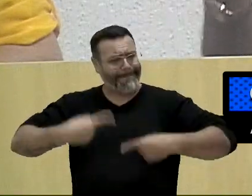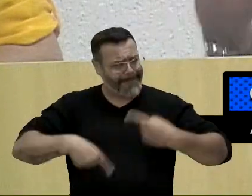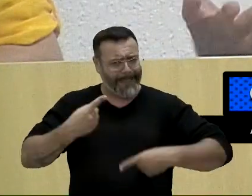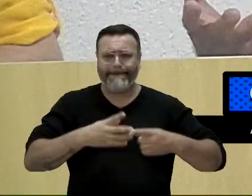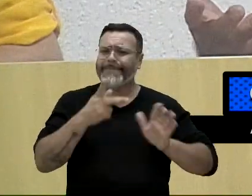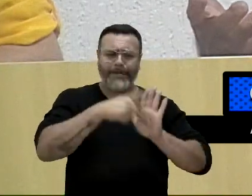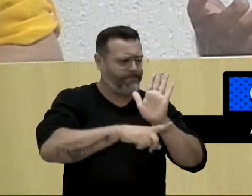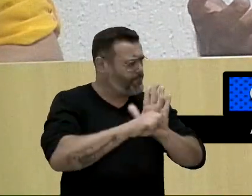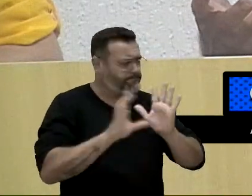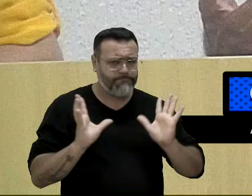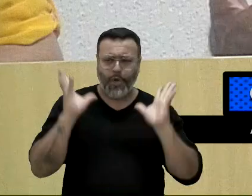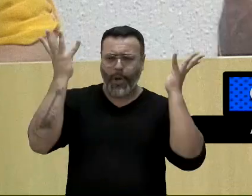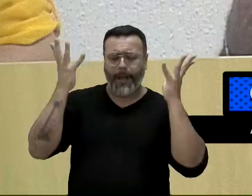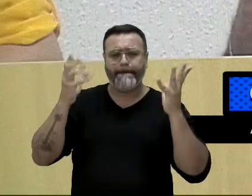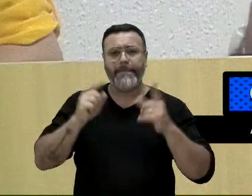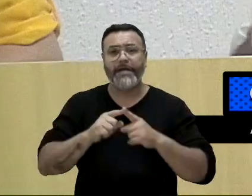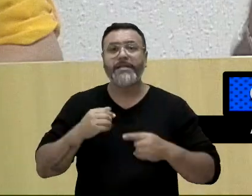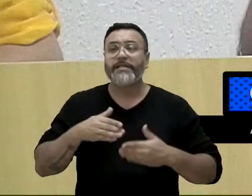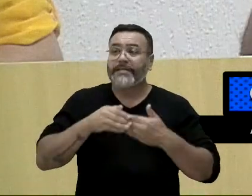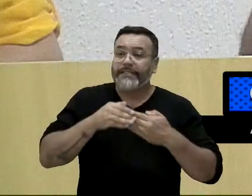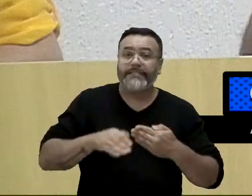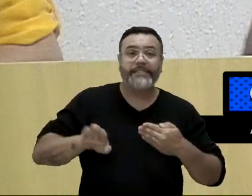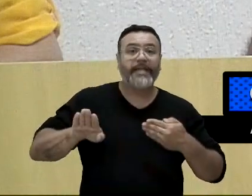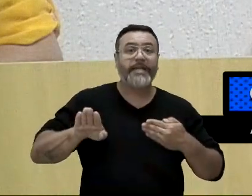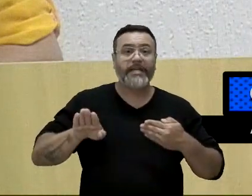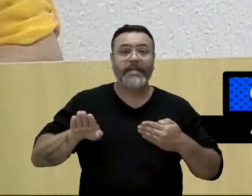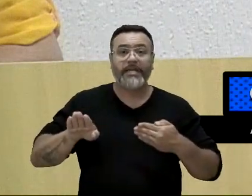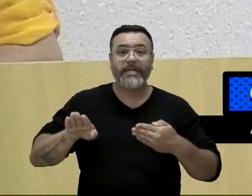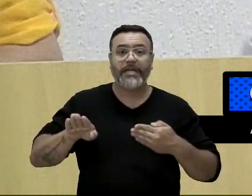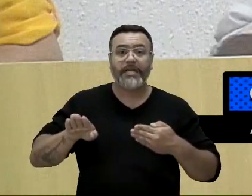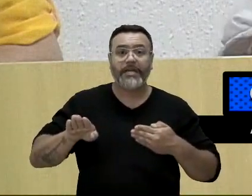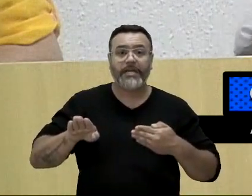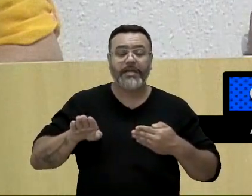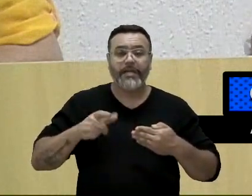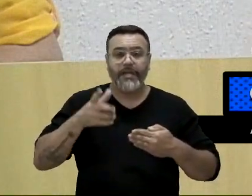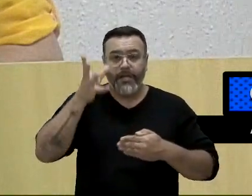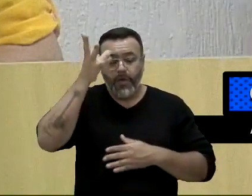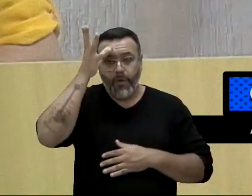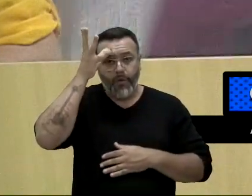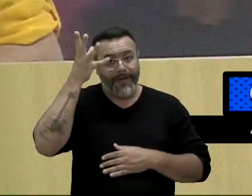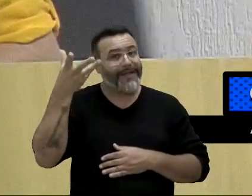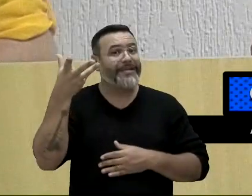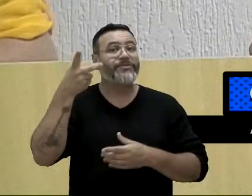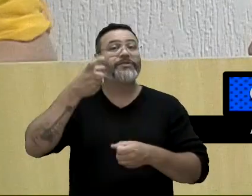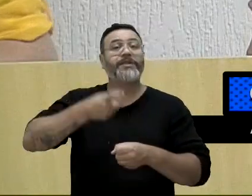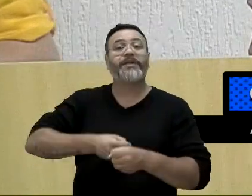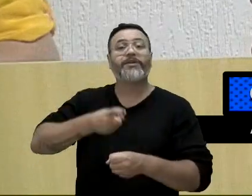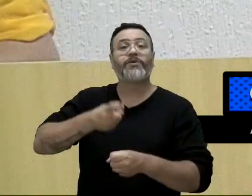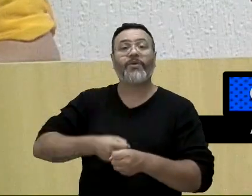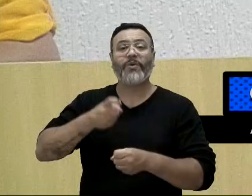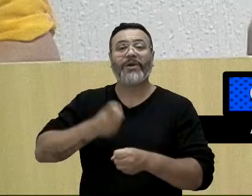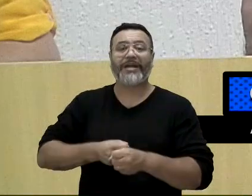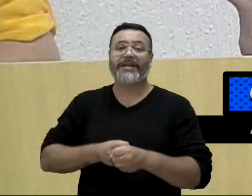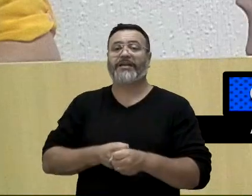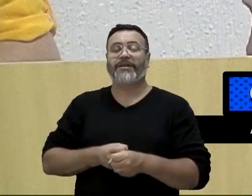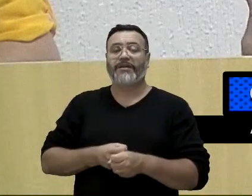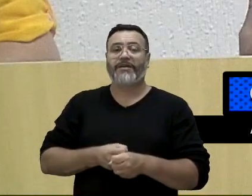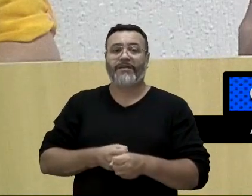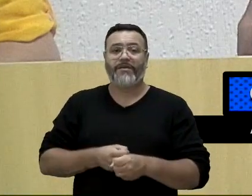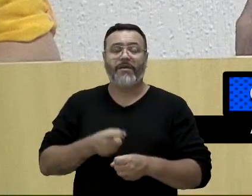uma campanha, nós saímos daqui com resultados. Porque senão, isso